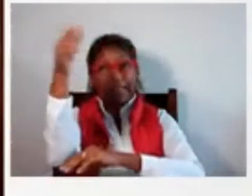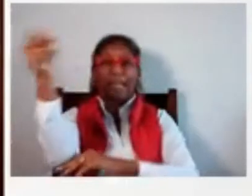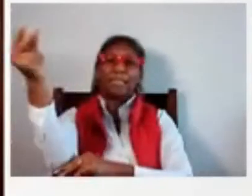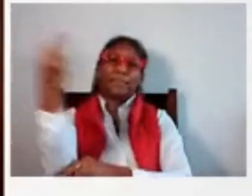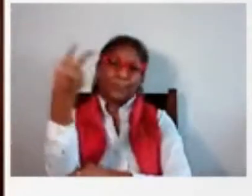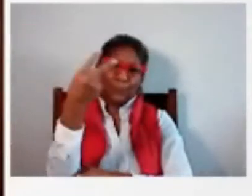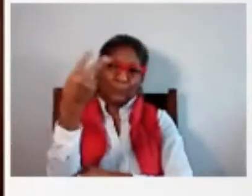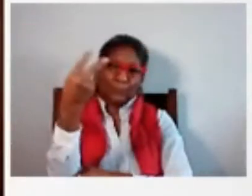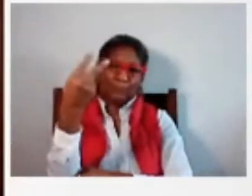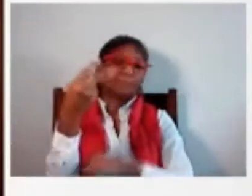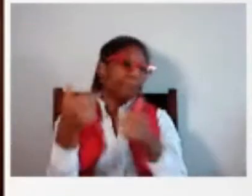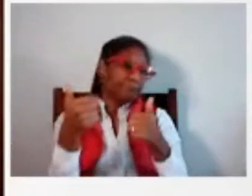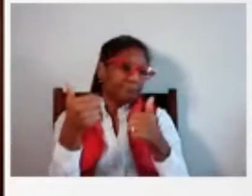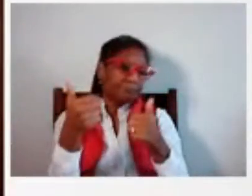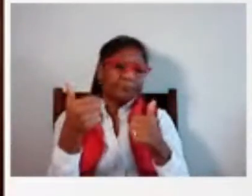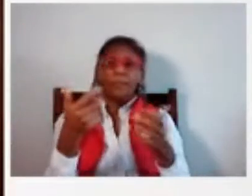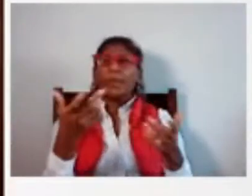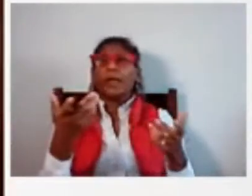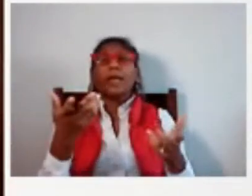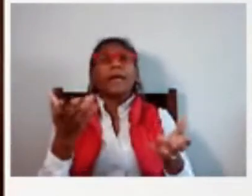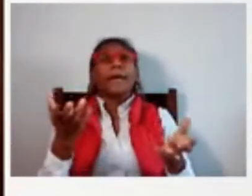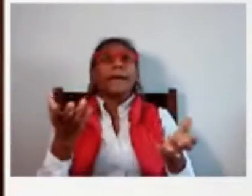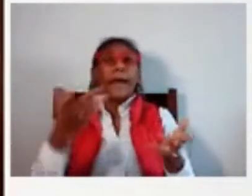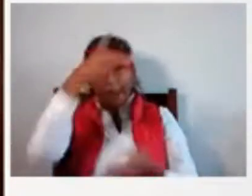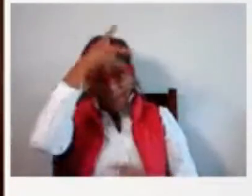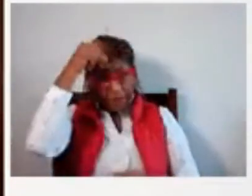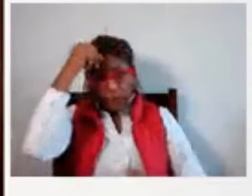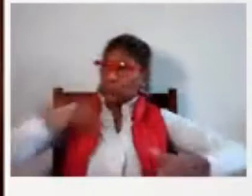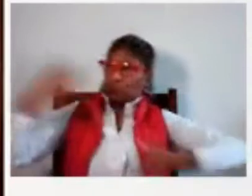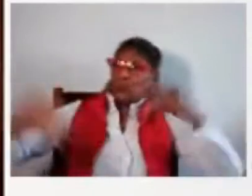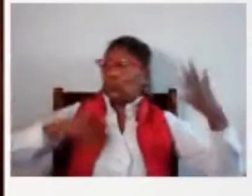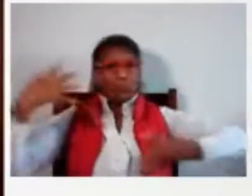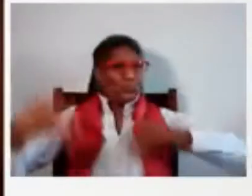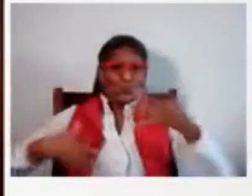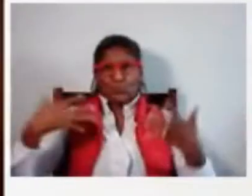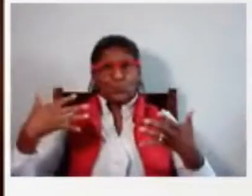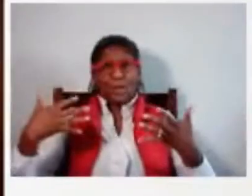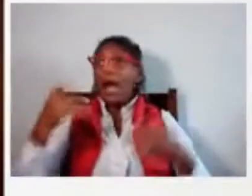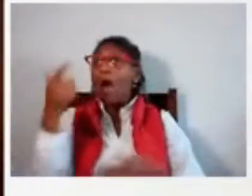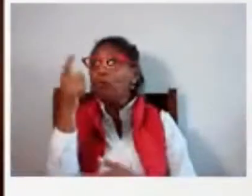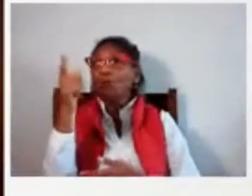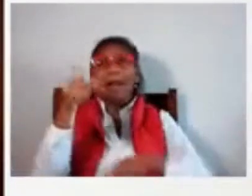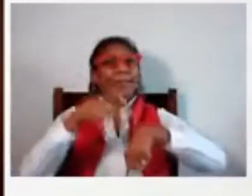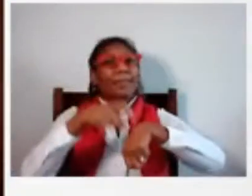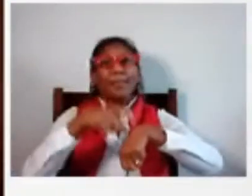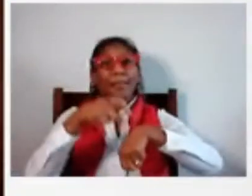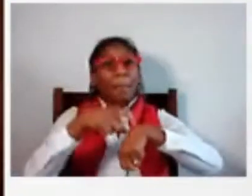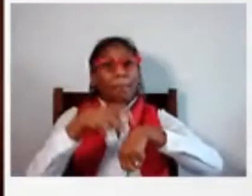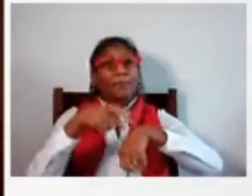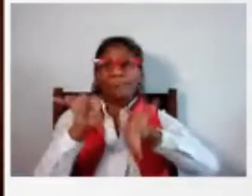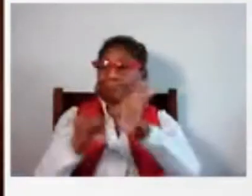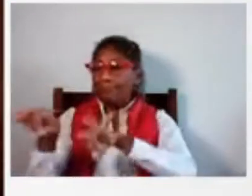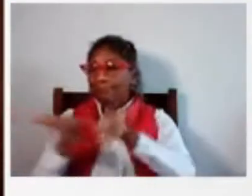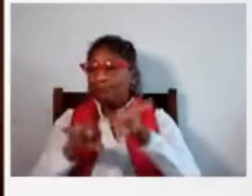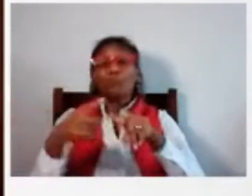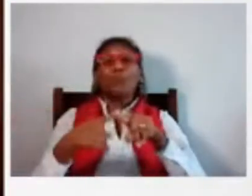até então, de certa forma, pego de surpresa, não propriamente de surpresa, mas sem a oportunidade de todos aqueles que lançam